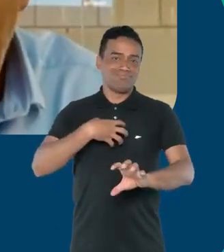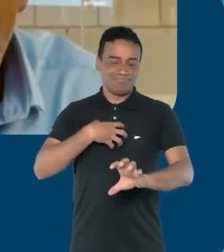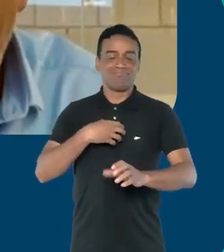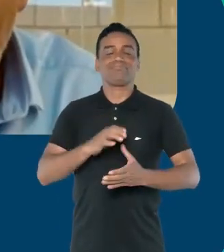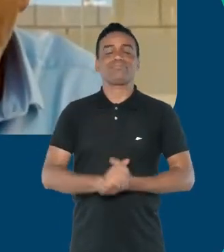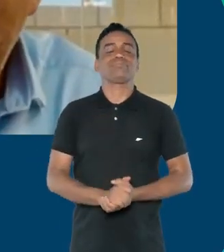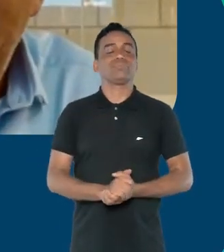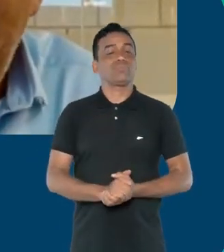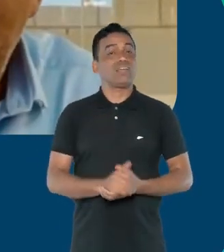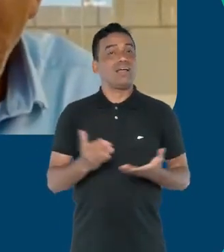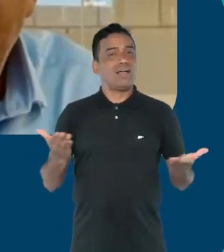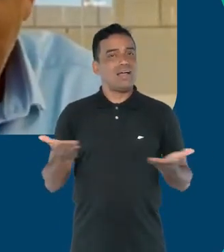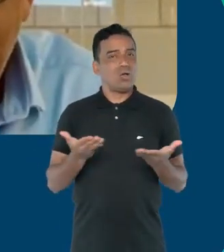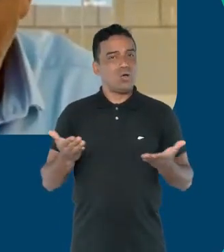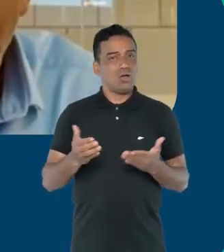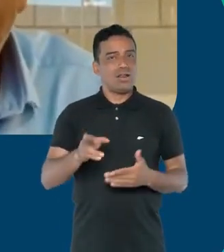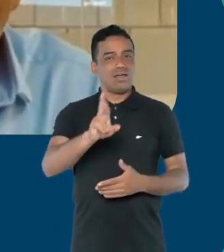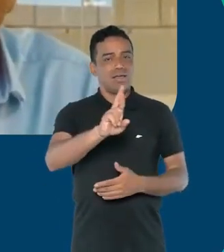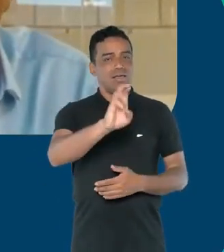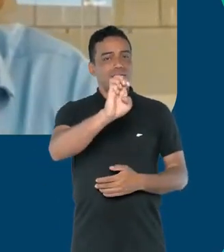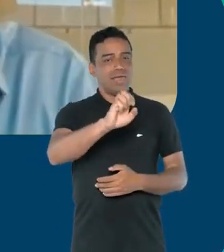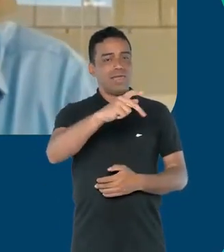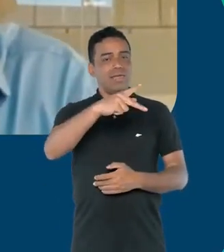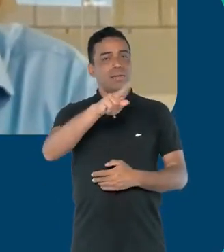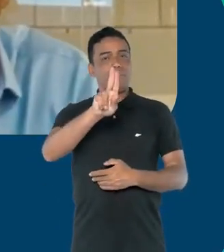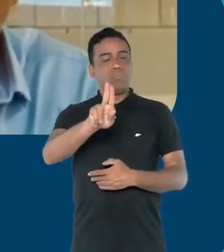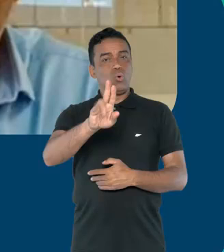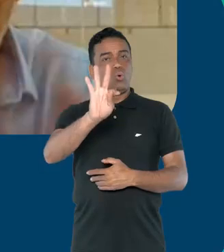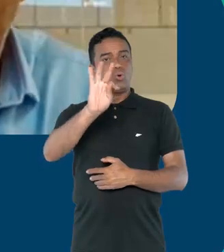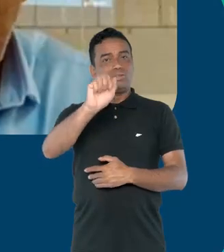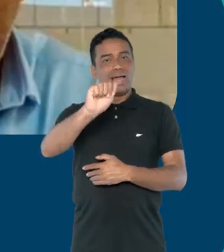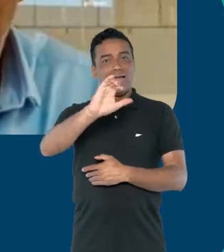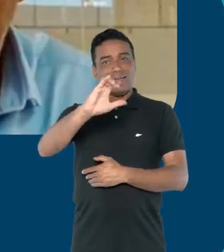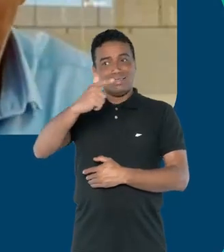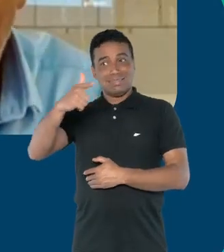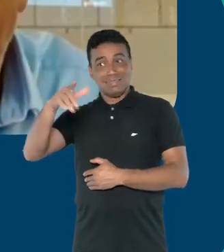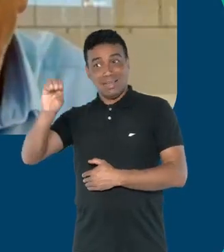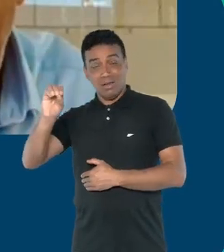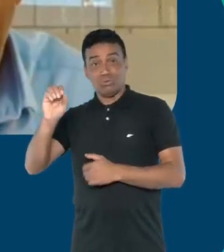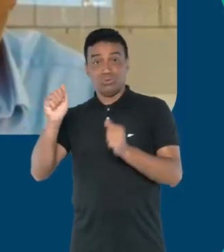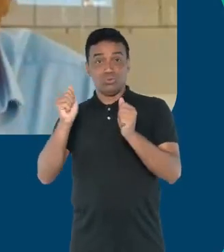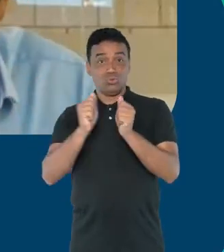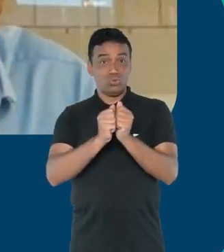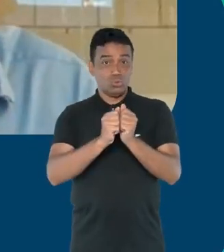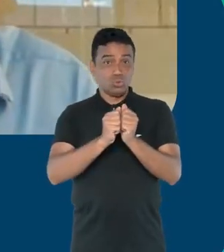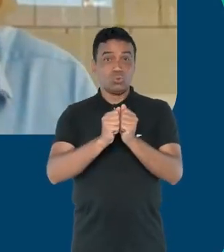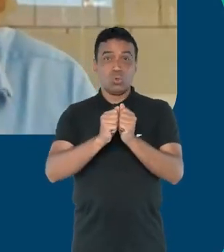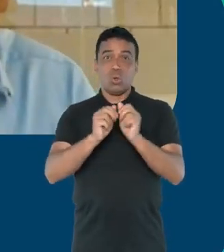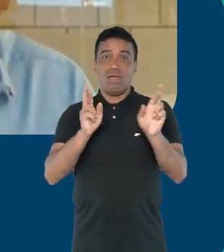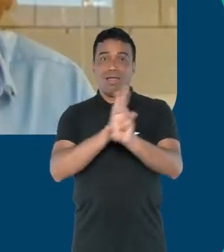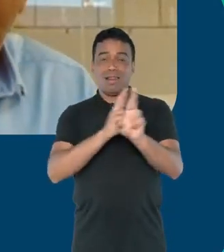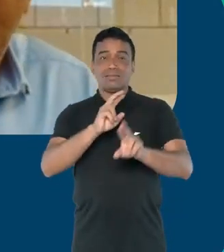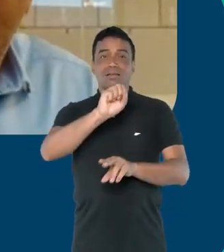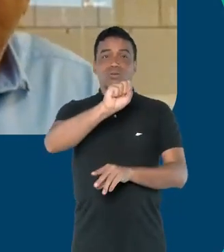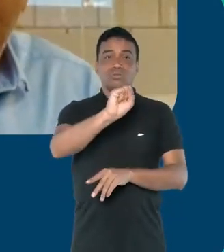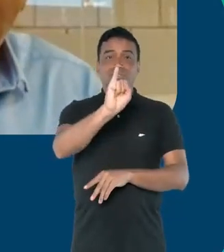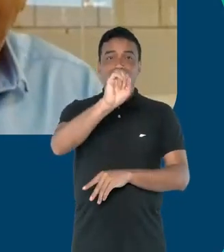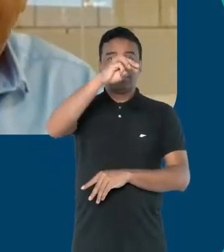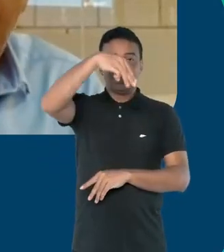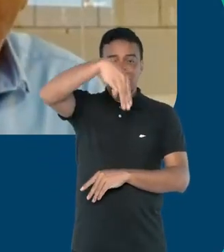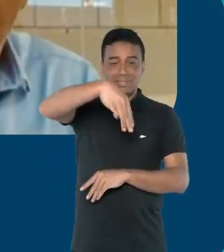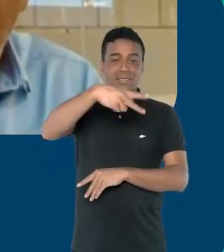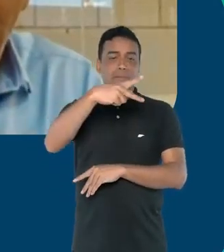simpatia. Agora, a reputação, como é que é a relação entre reputação e simpatia? Ora,